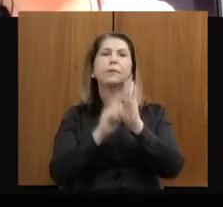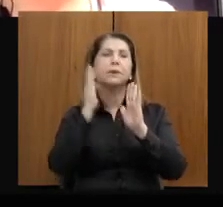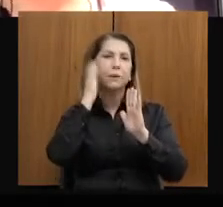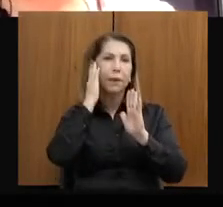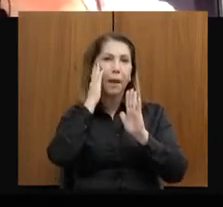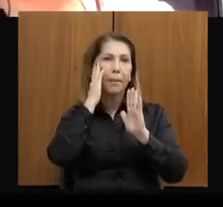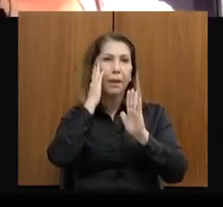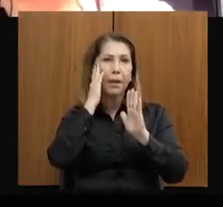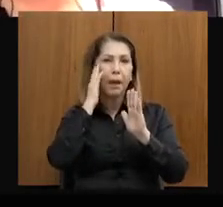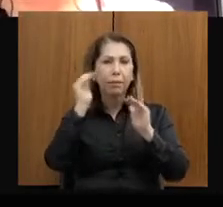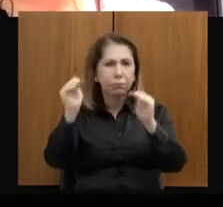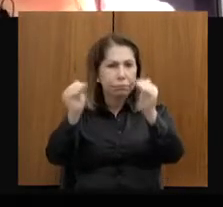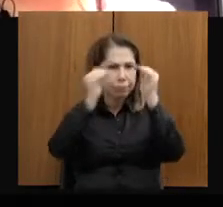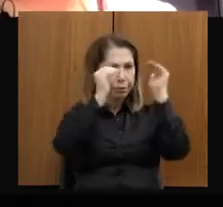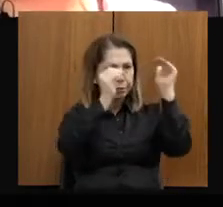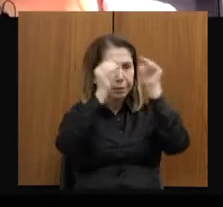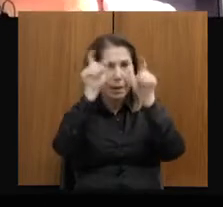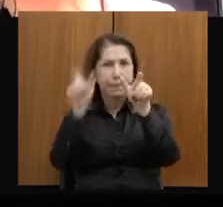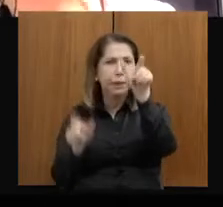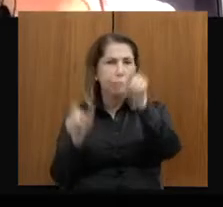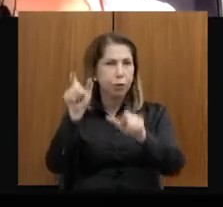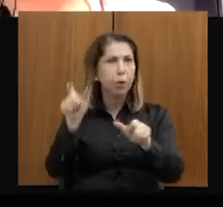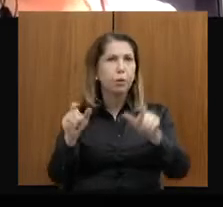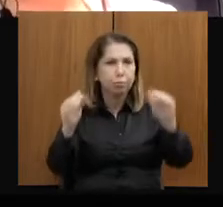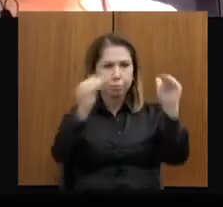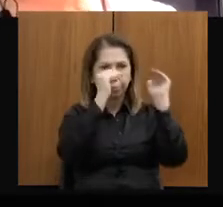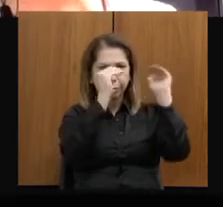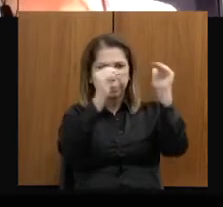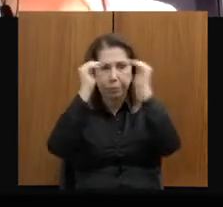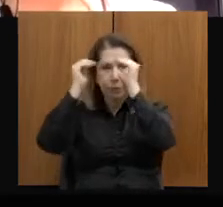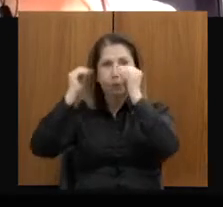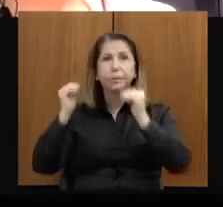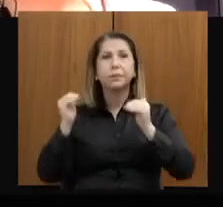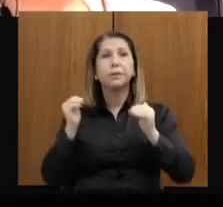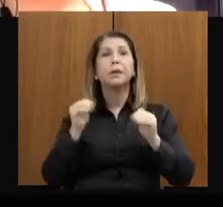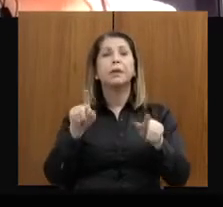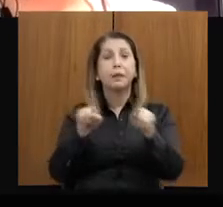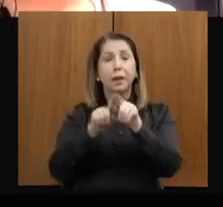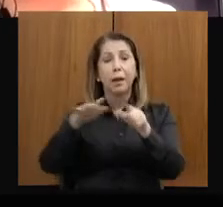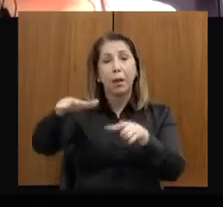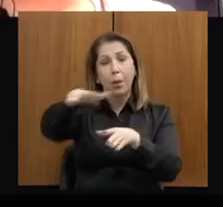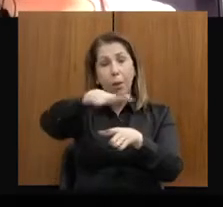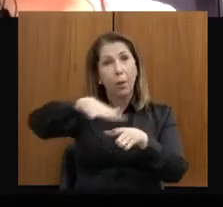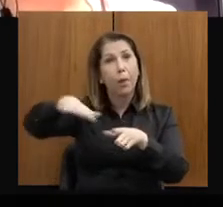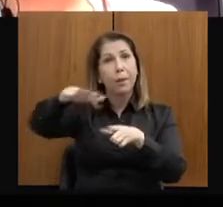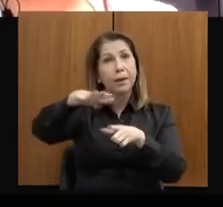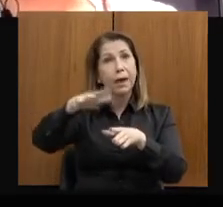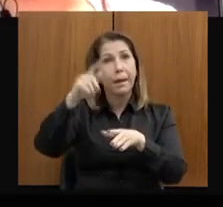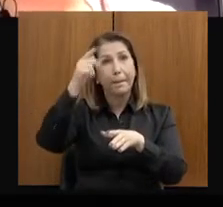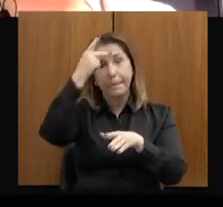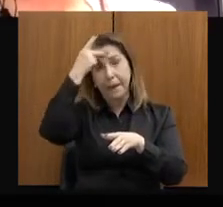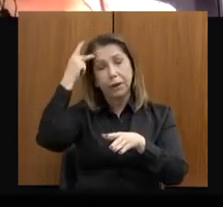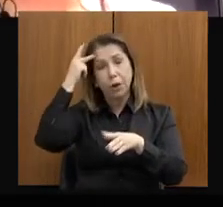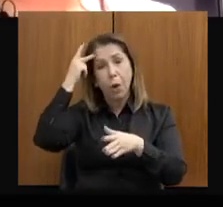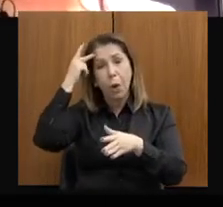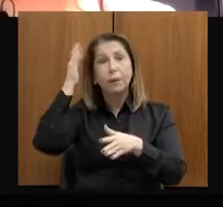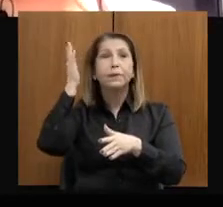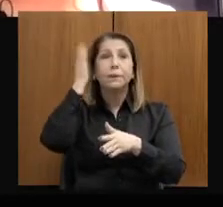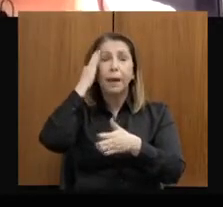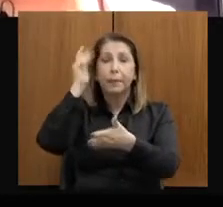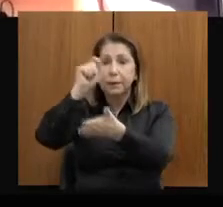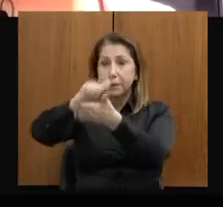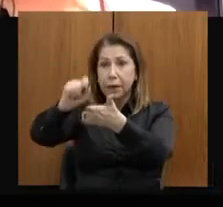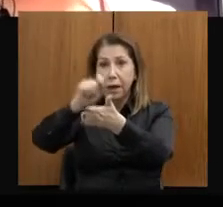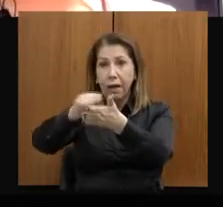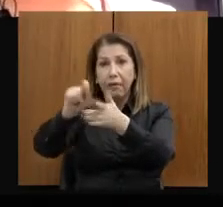relações era respeitado pela sua comunidade do Entorno a comunidade letrada e de alguém que soubesse